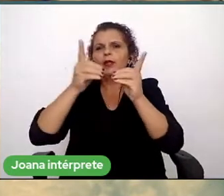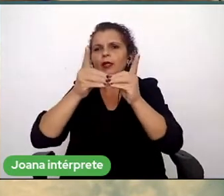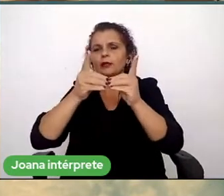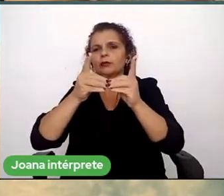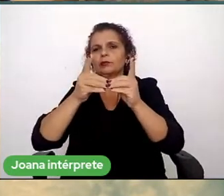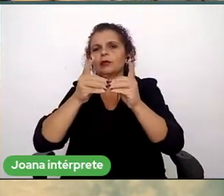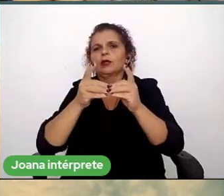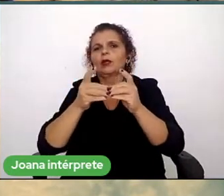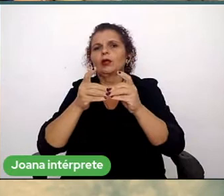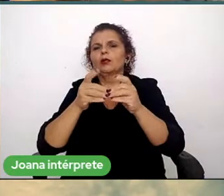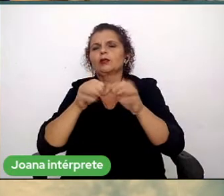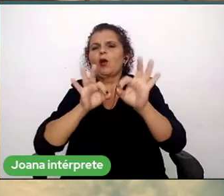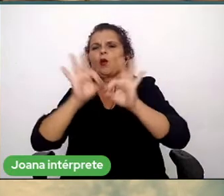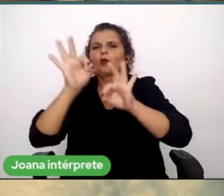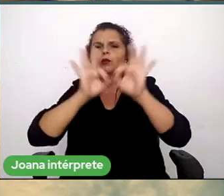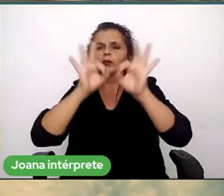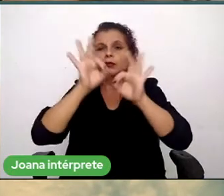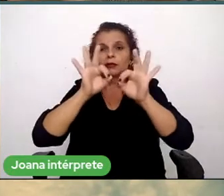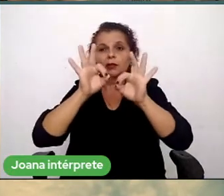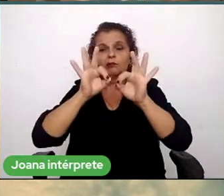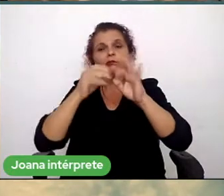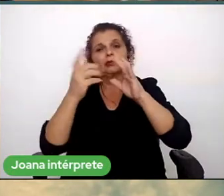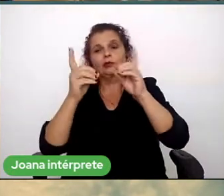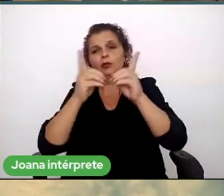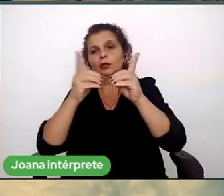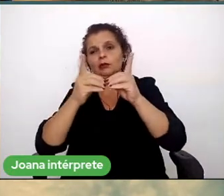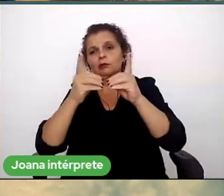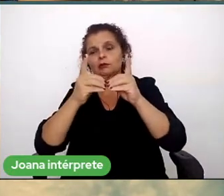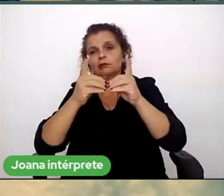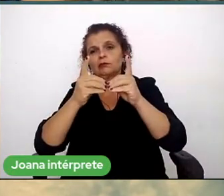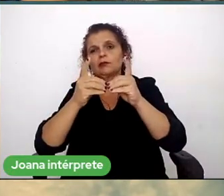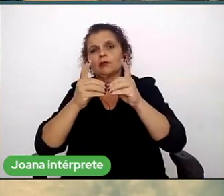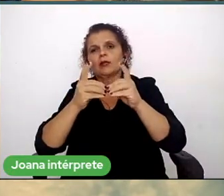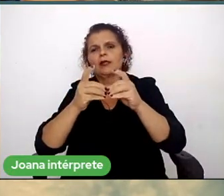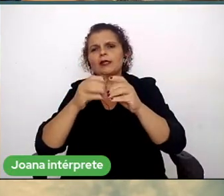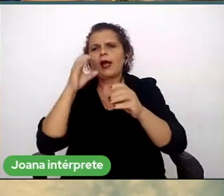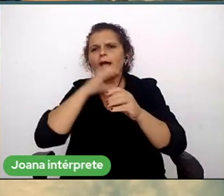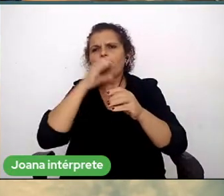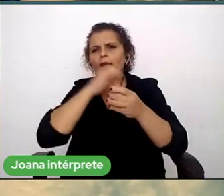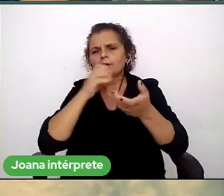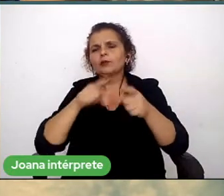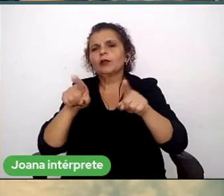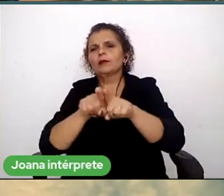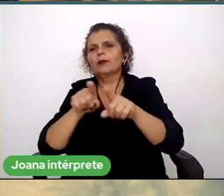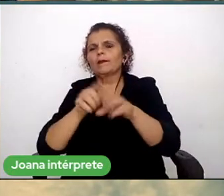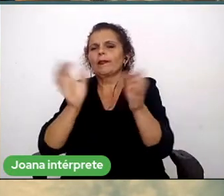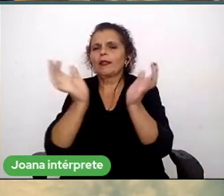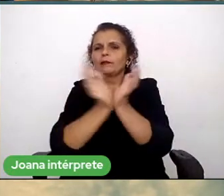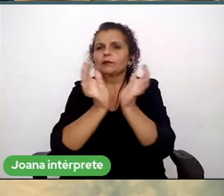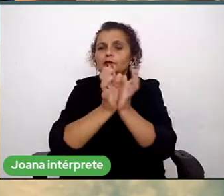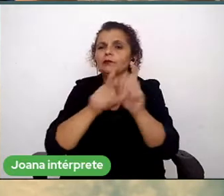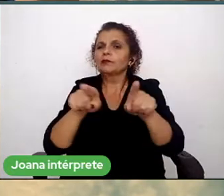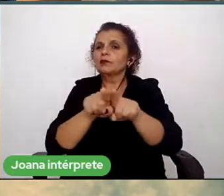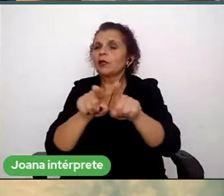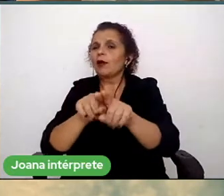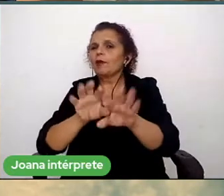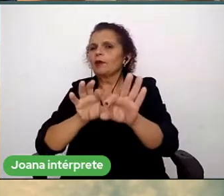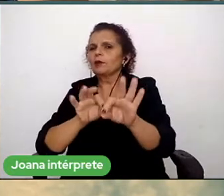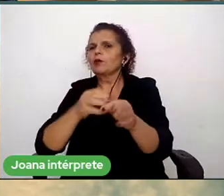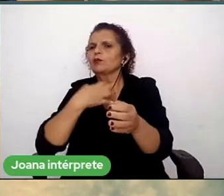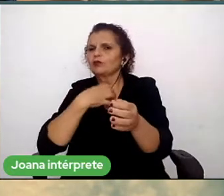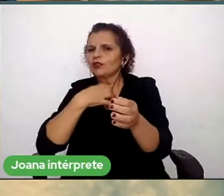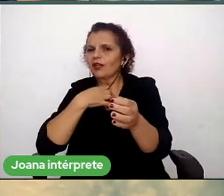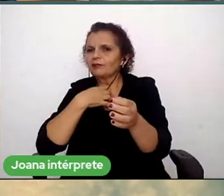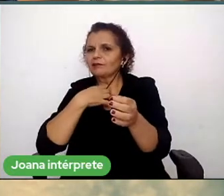estrutura de organização tudo isso o mais cedo possível e alguns times inclusive uma uma medida que eu acho bastante